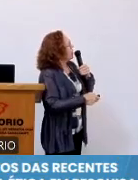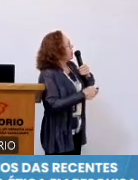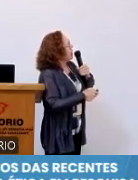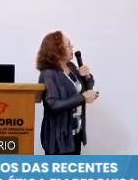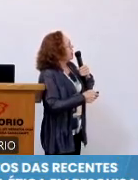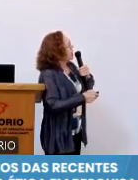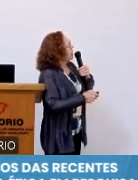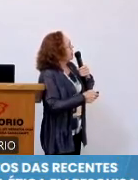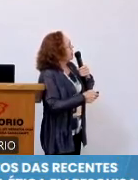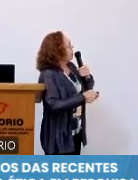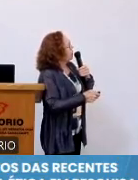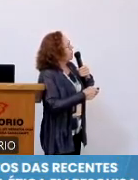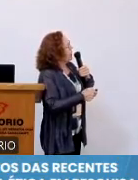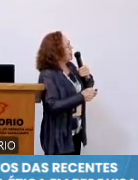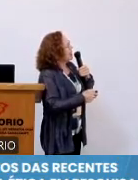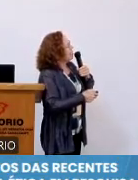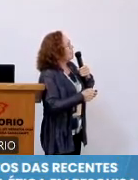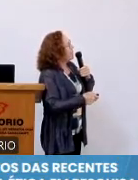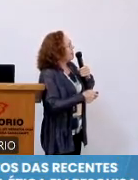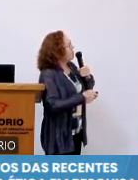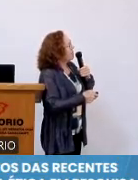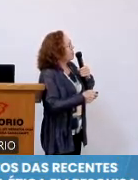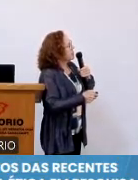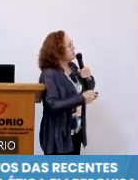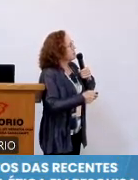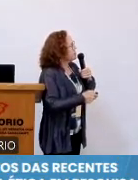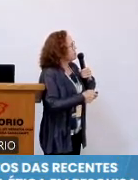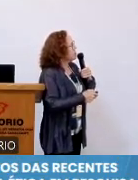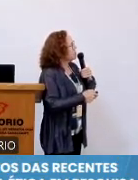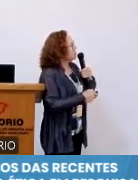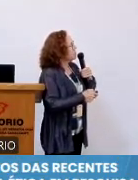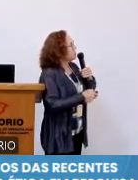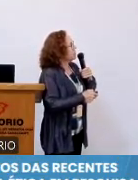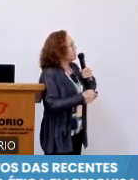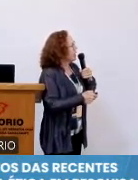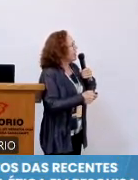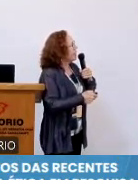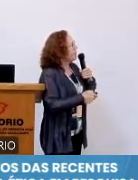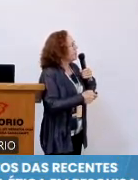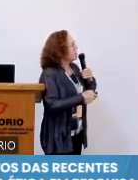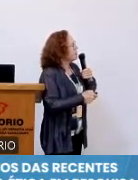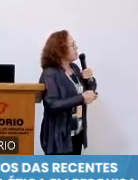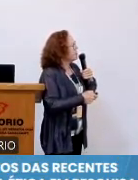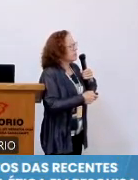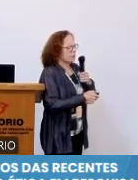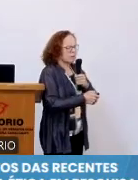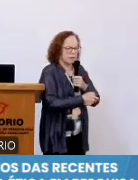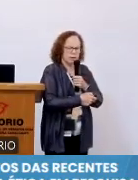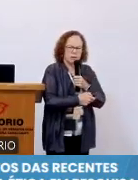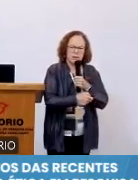temos o decreto prevê participação do controle social na INAEP.